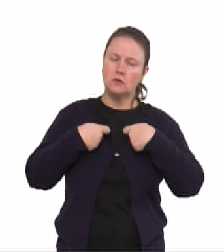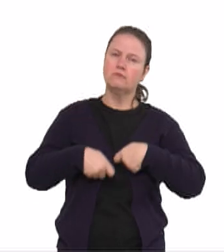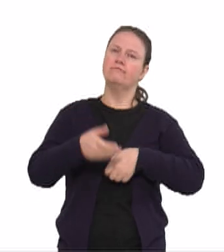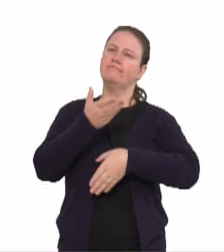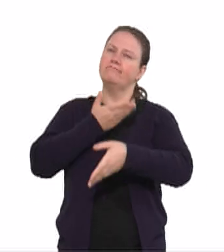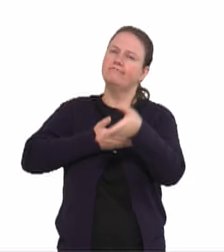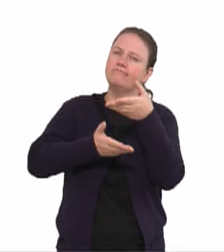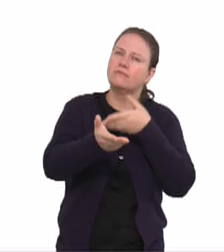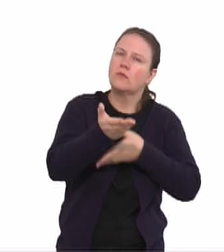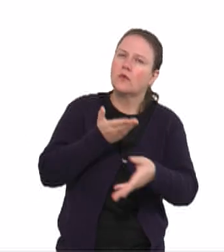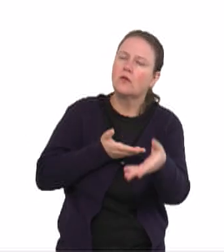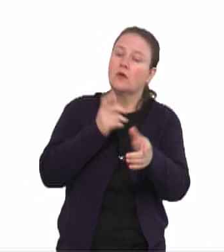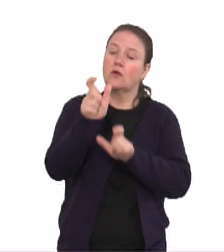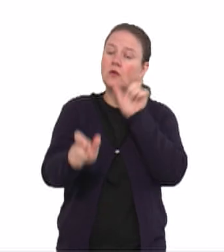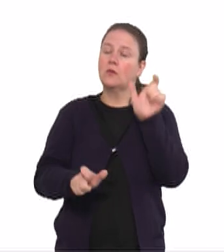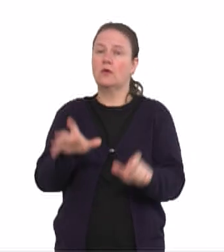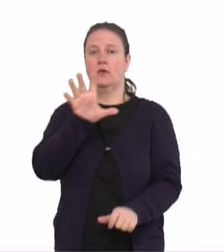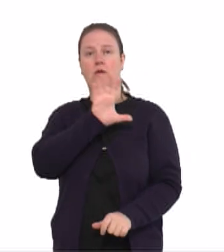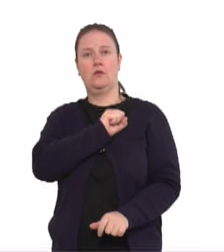conviver bem.